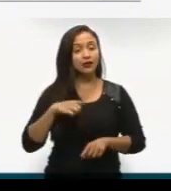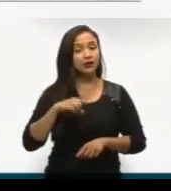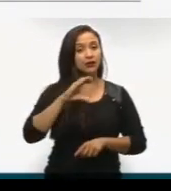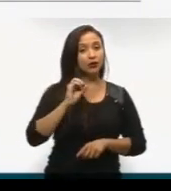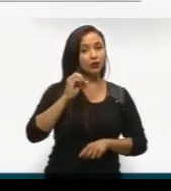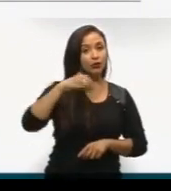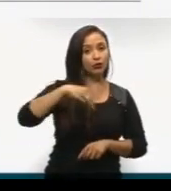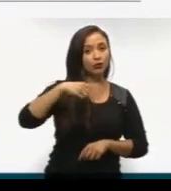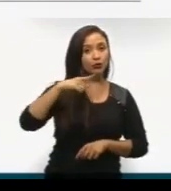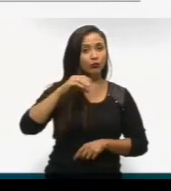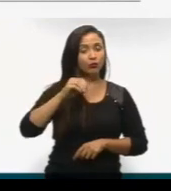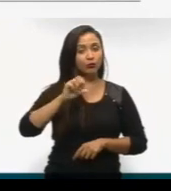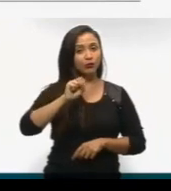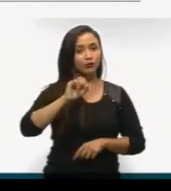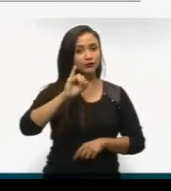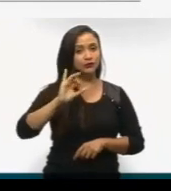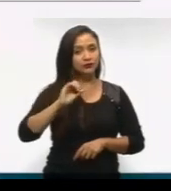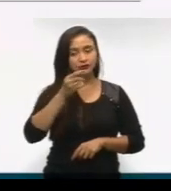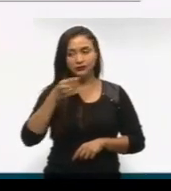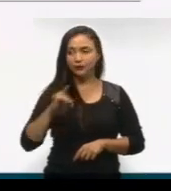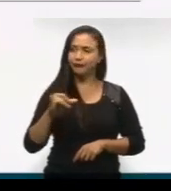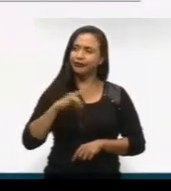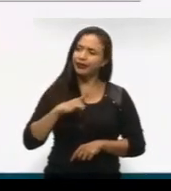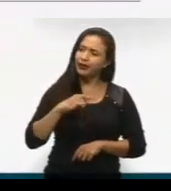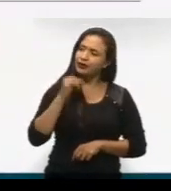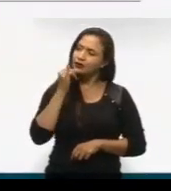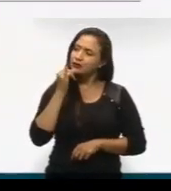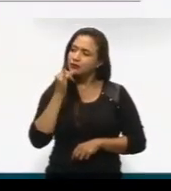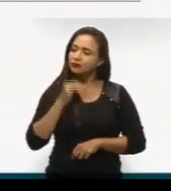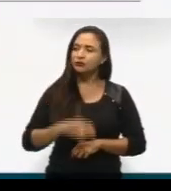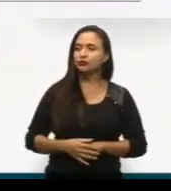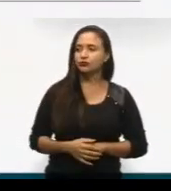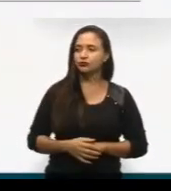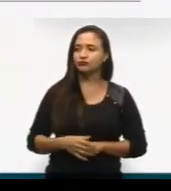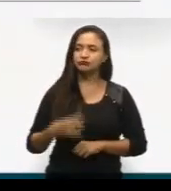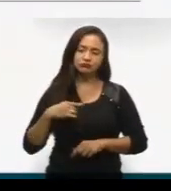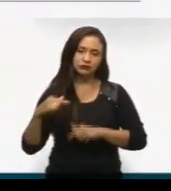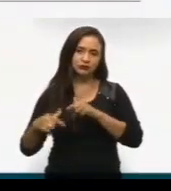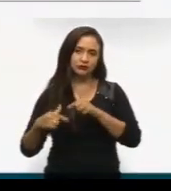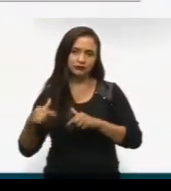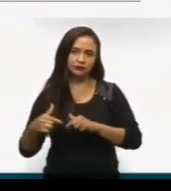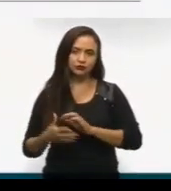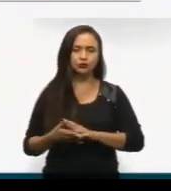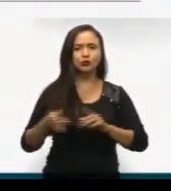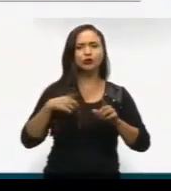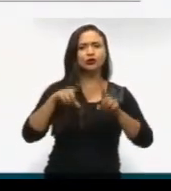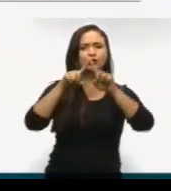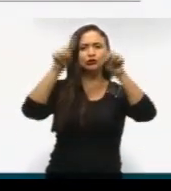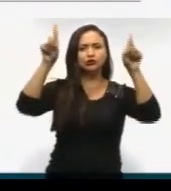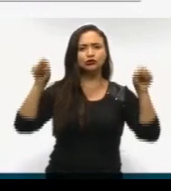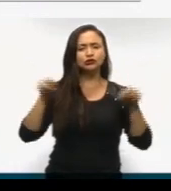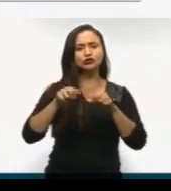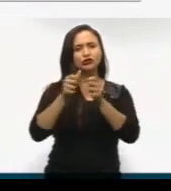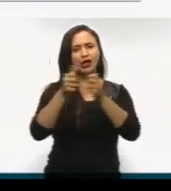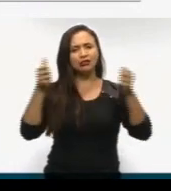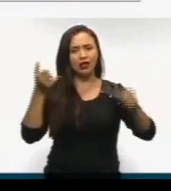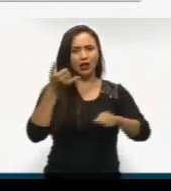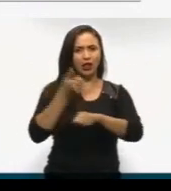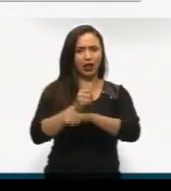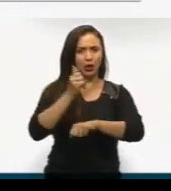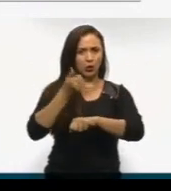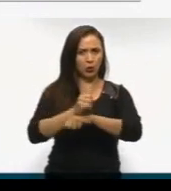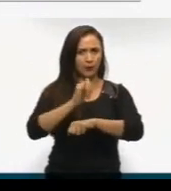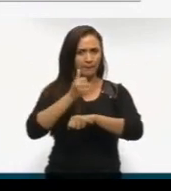o Czinho. Então, a gente tem aqui, por exemplo, o serviço. Janela de alumínio de correr, 4